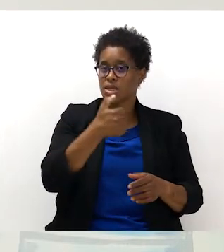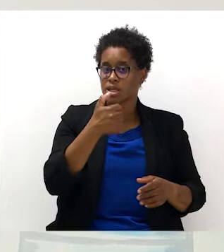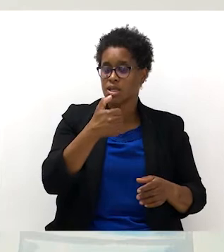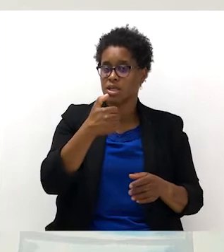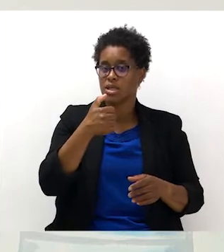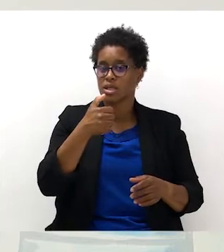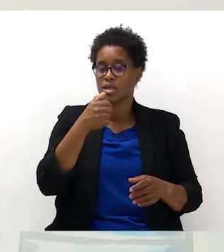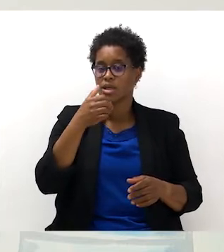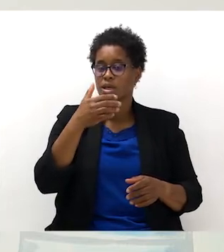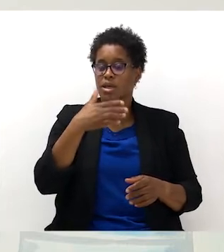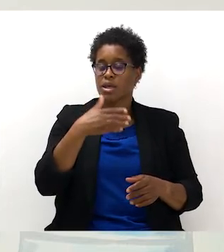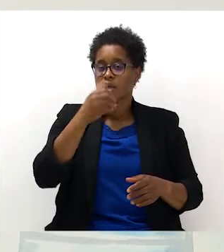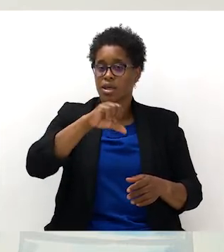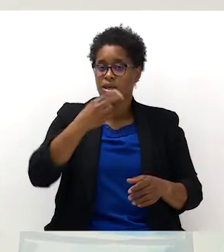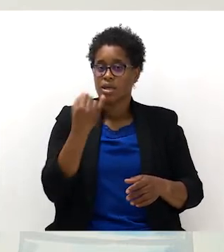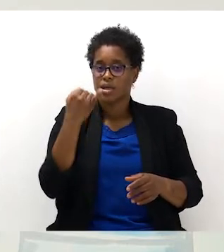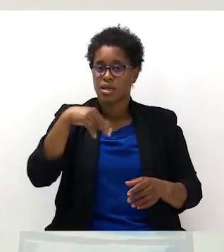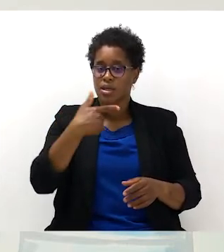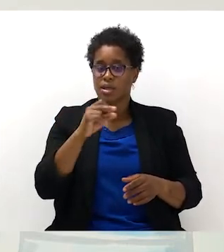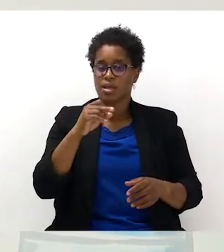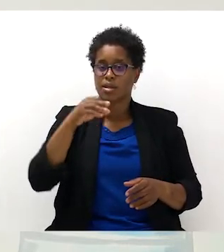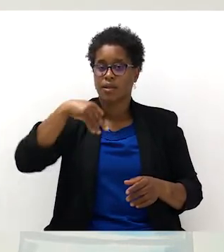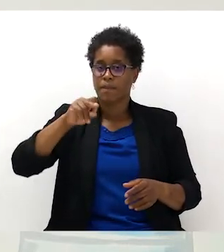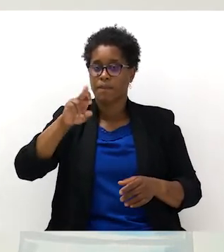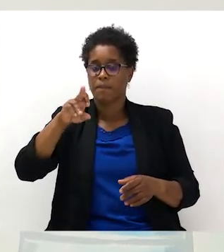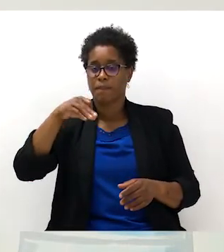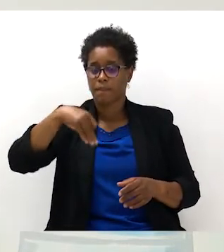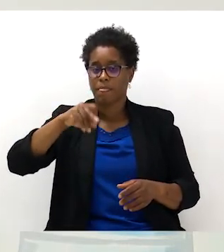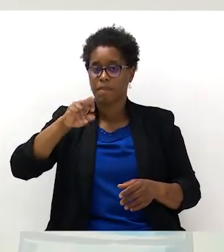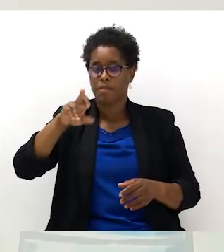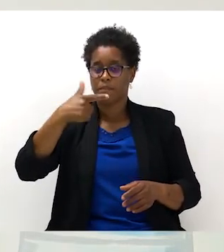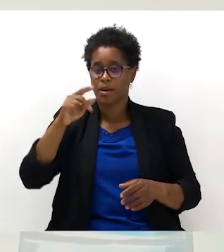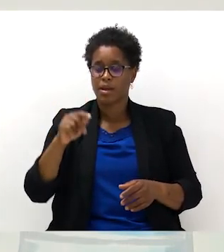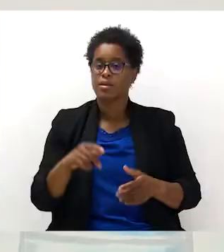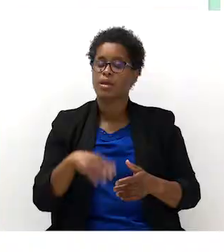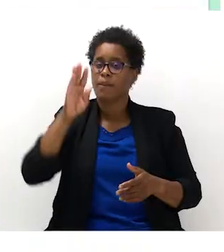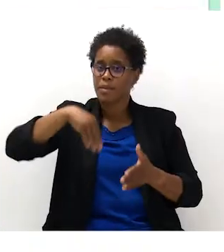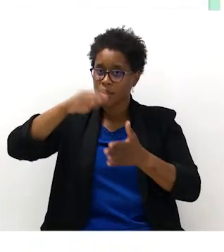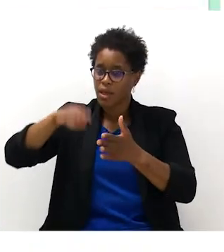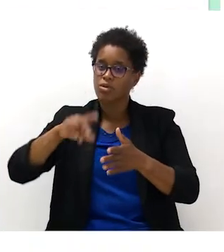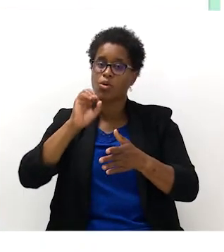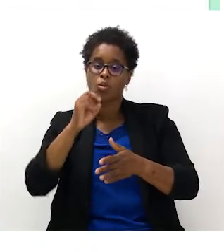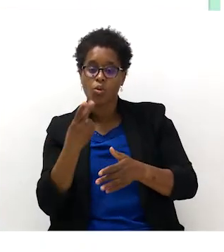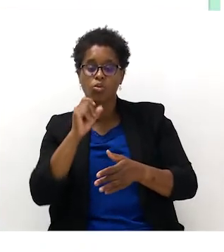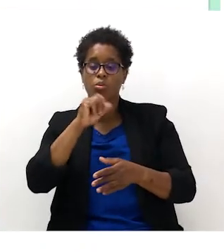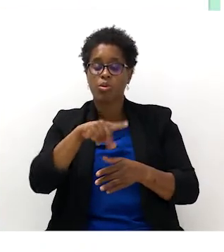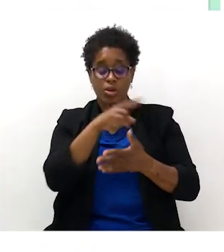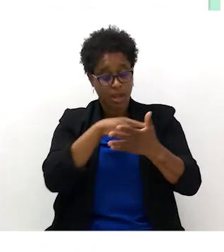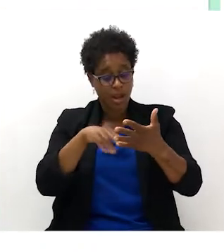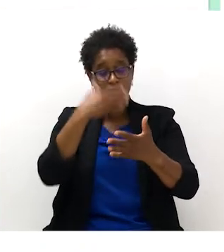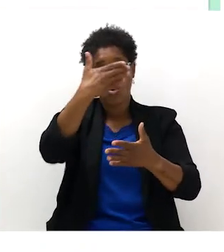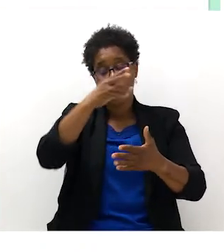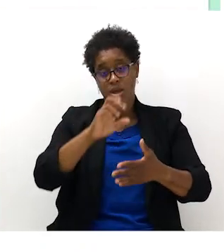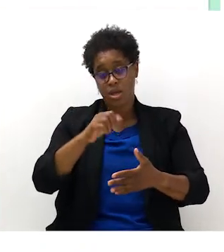a parte pintada. Ou nós podemos ler o 1/5. Então, a Marta